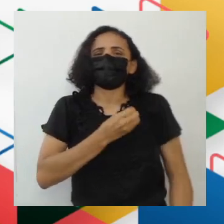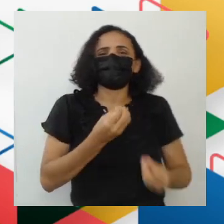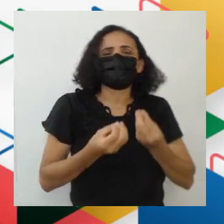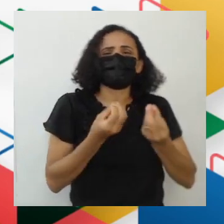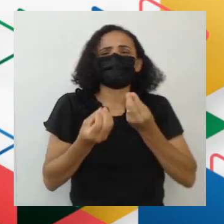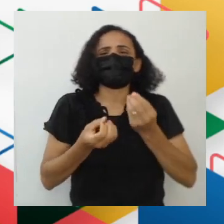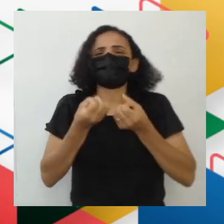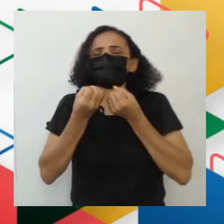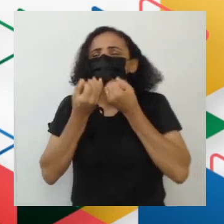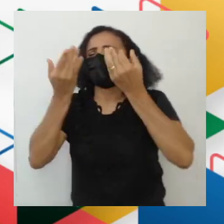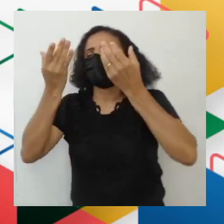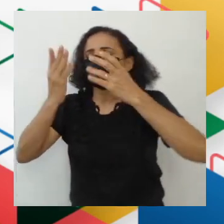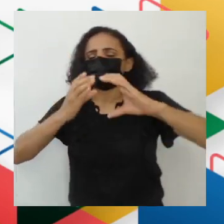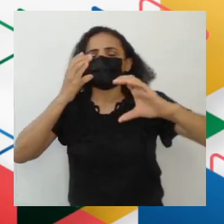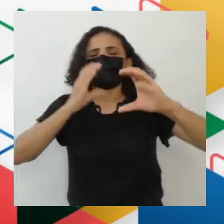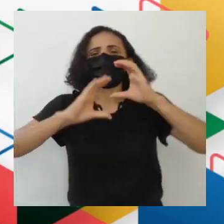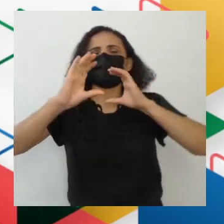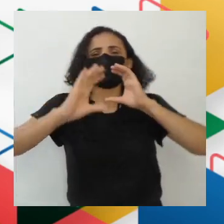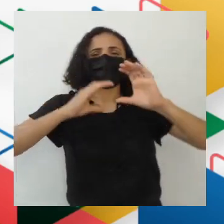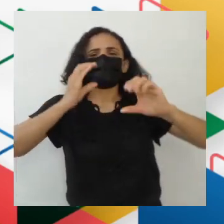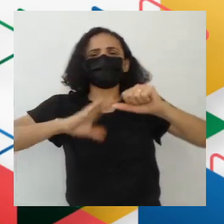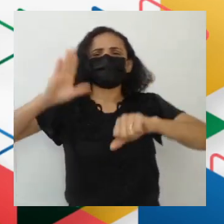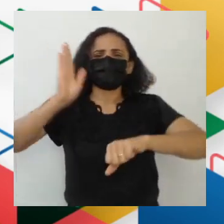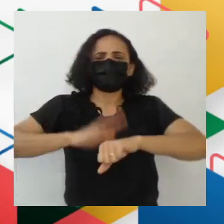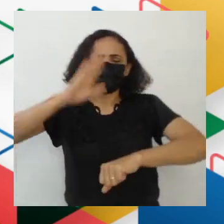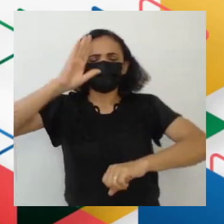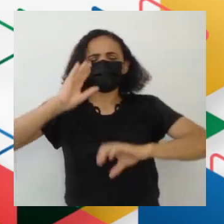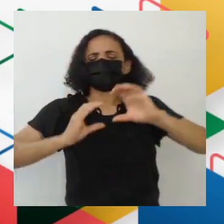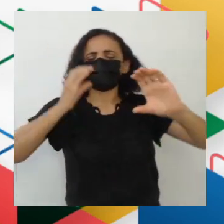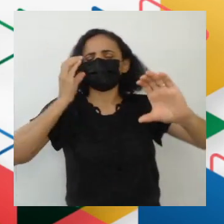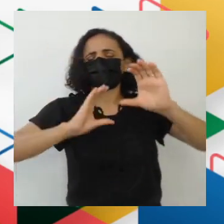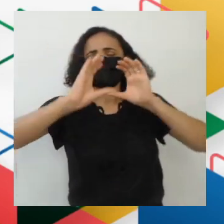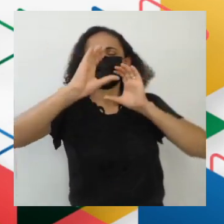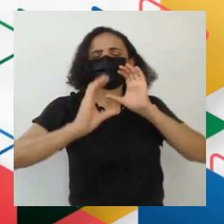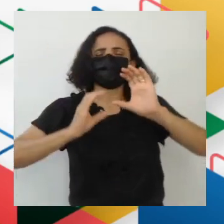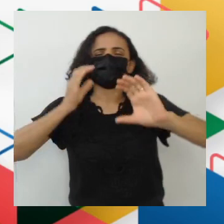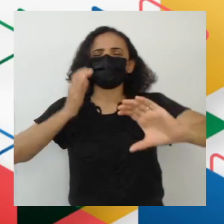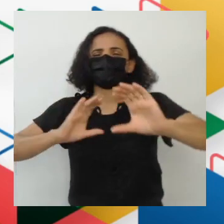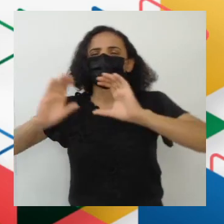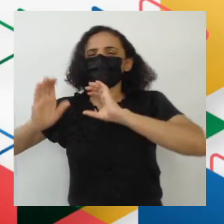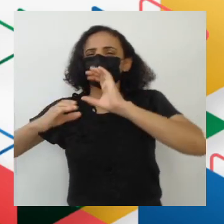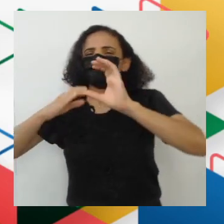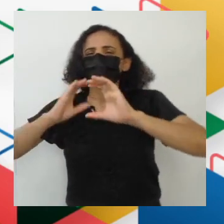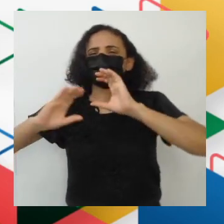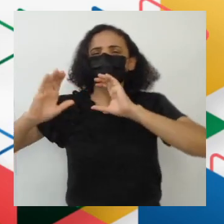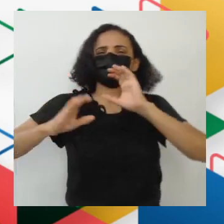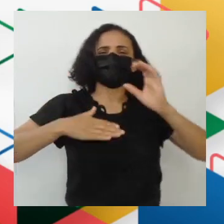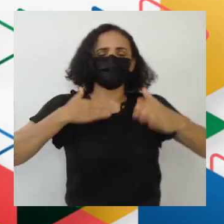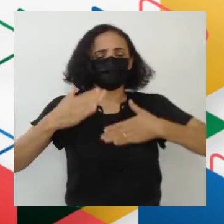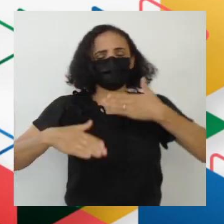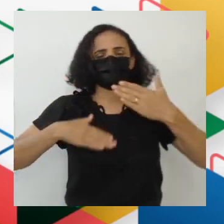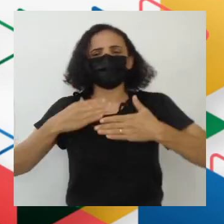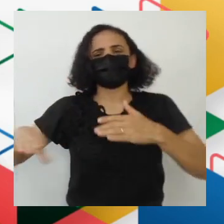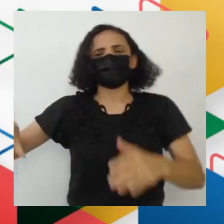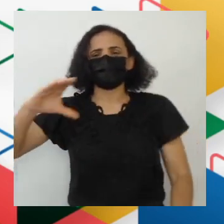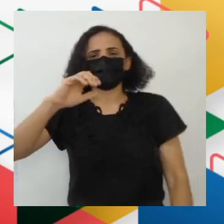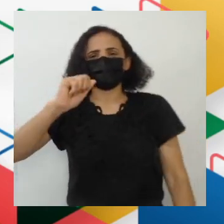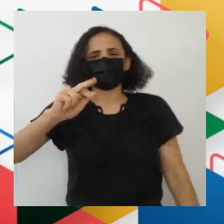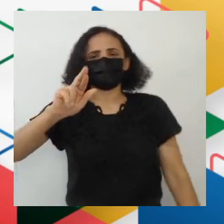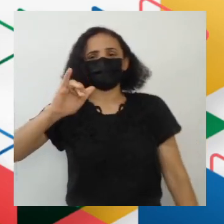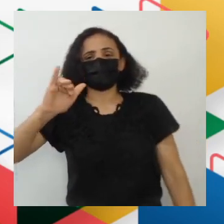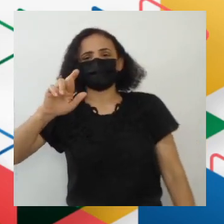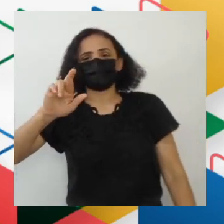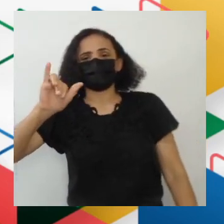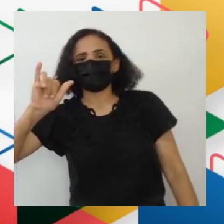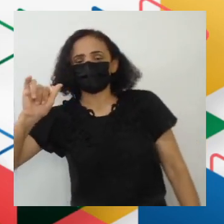Irerê, solta teu canto, canta mais, para alembrar o Cariri. Então